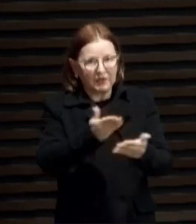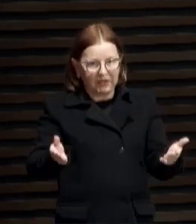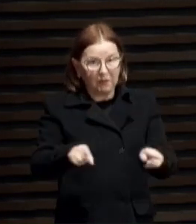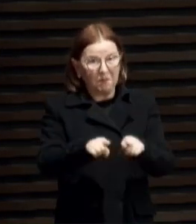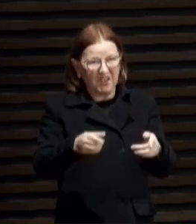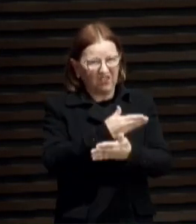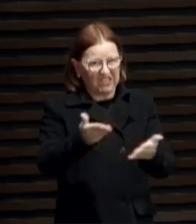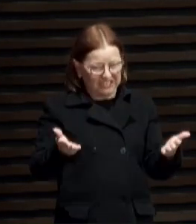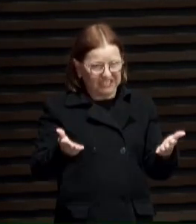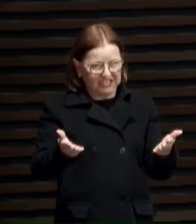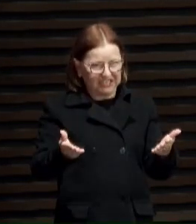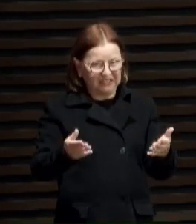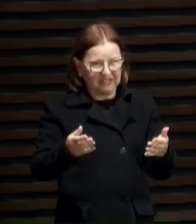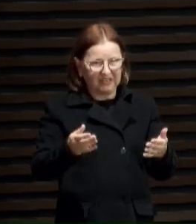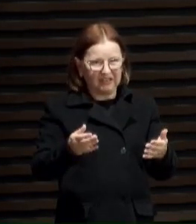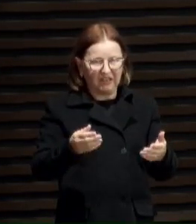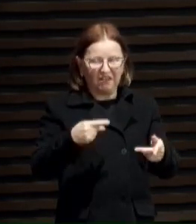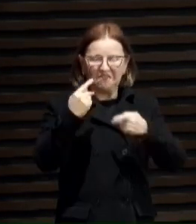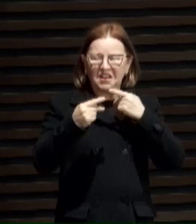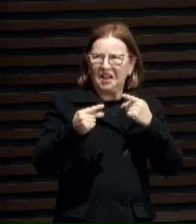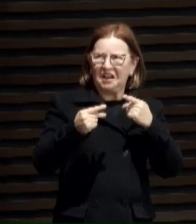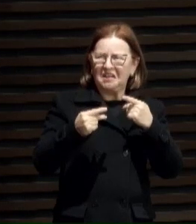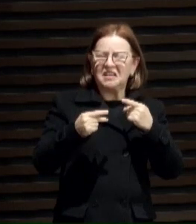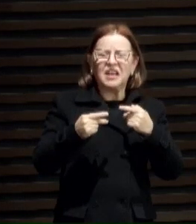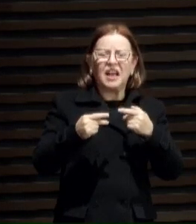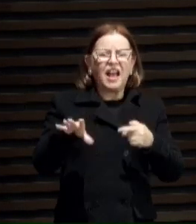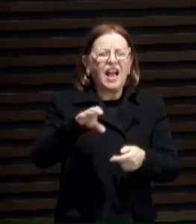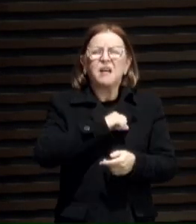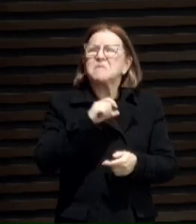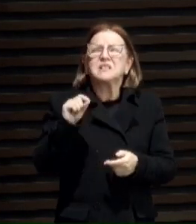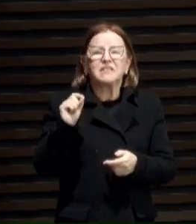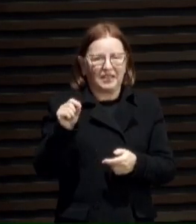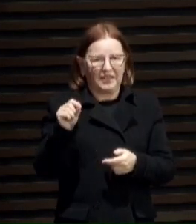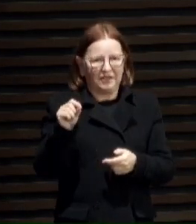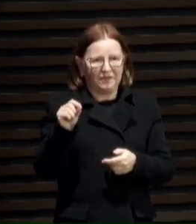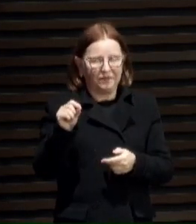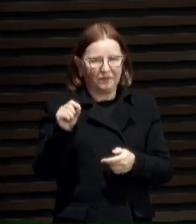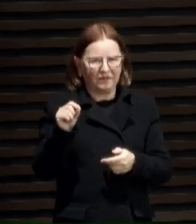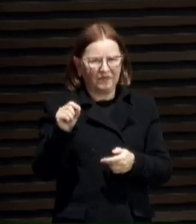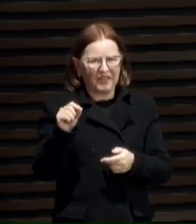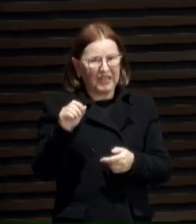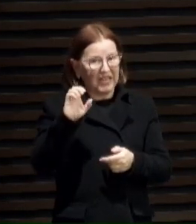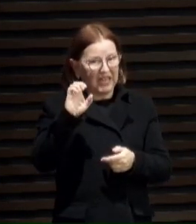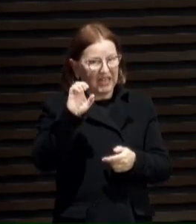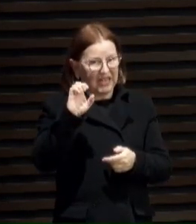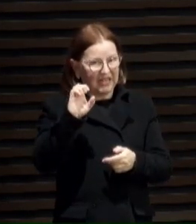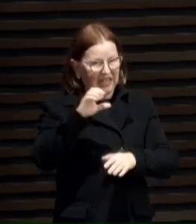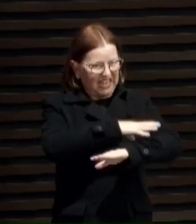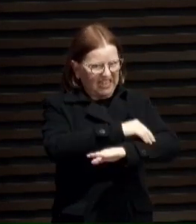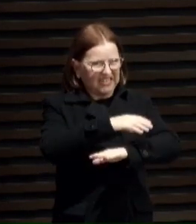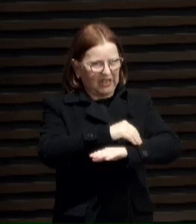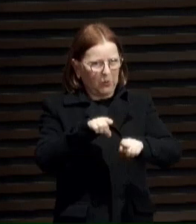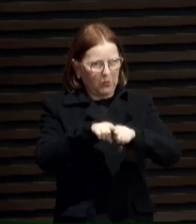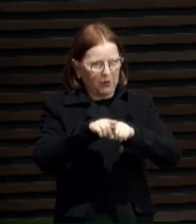em que nos tenho amado? Em que nos tem amado? Não foi Esaú, irmão de Jacó? Disse o